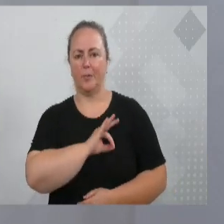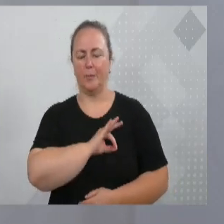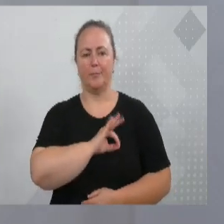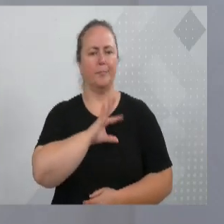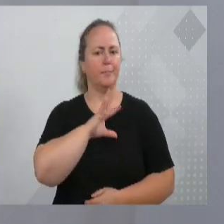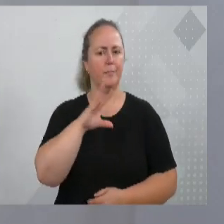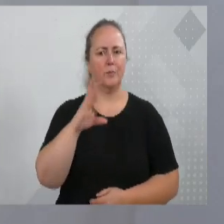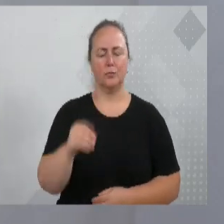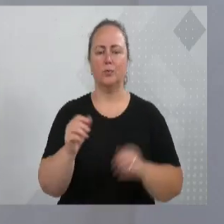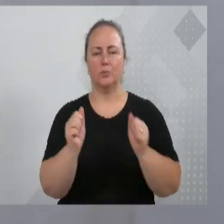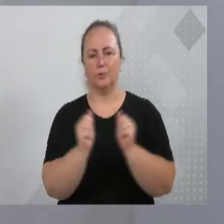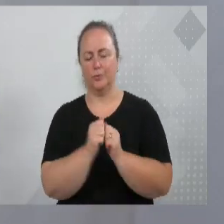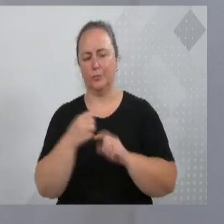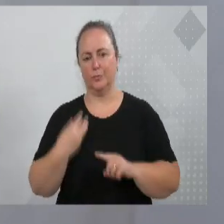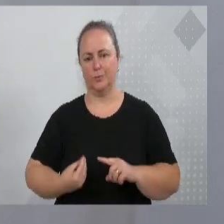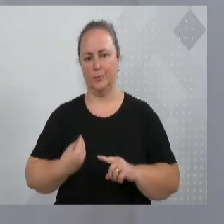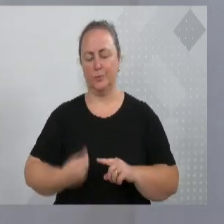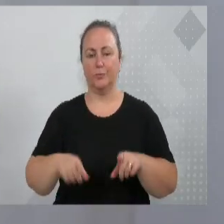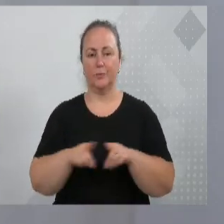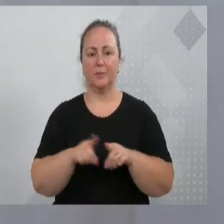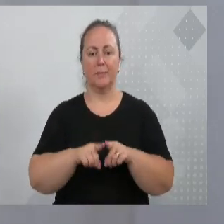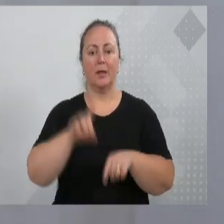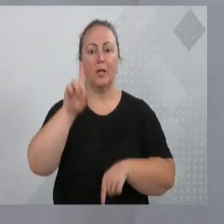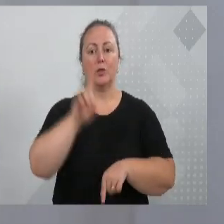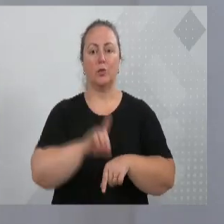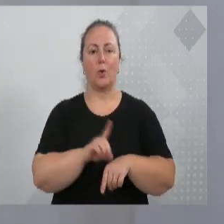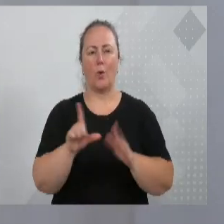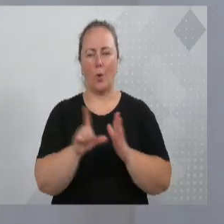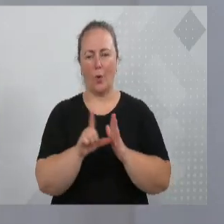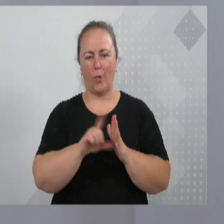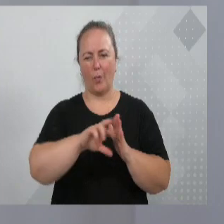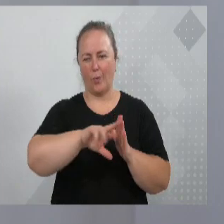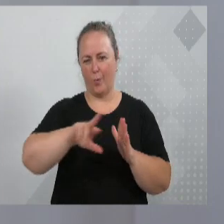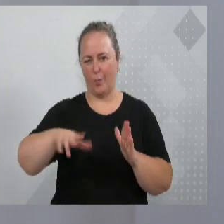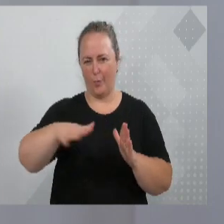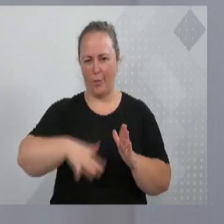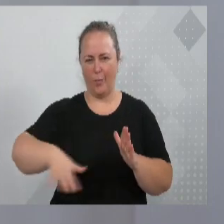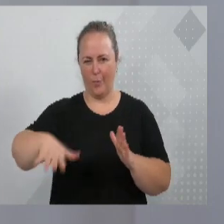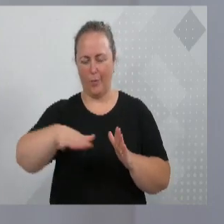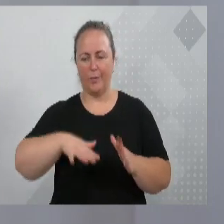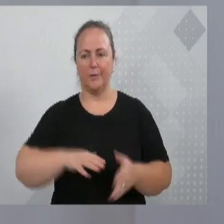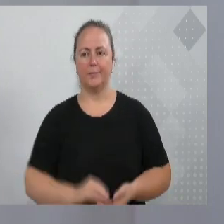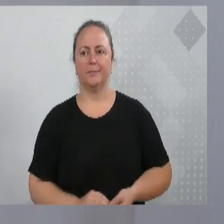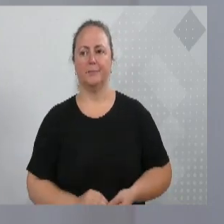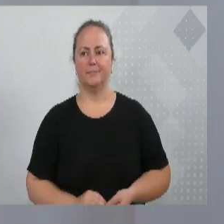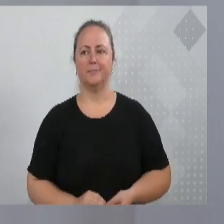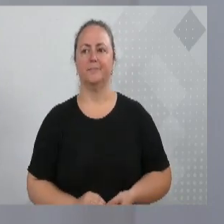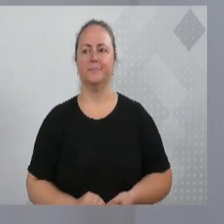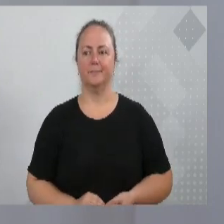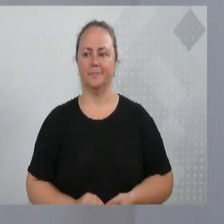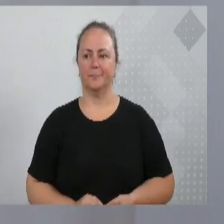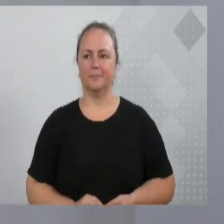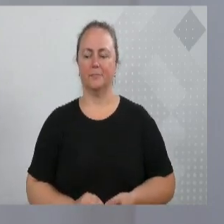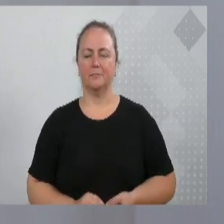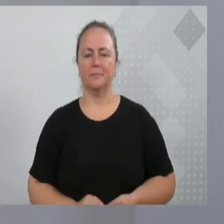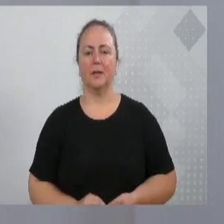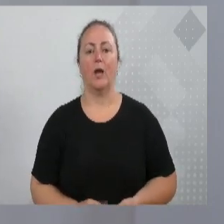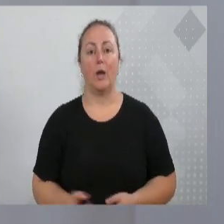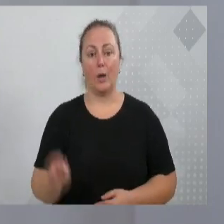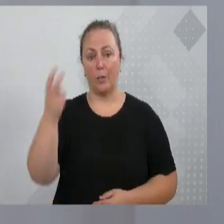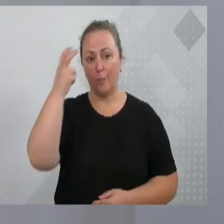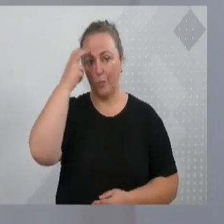estiveram presentes e os Comerciantes também aí estavam envolvidos quero fazer uma indicação aqui na parte cultural